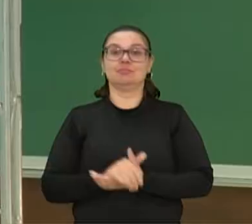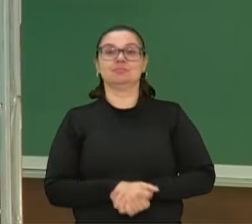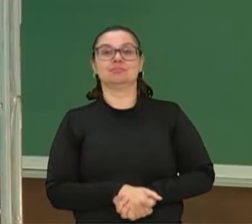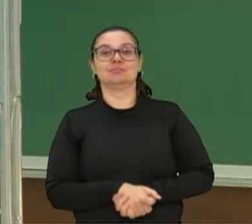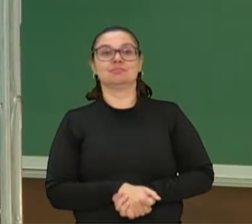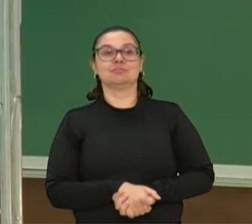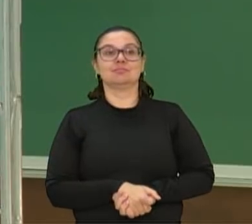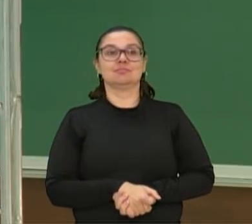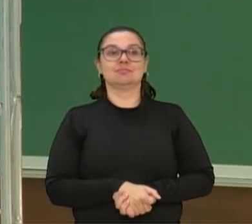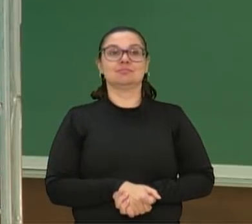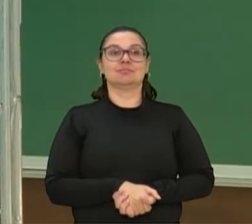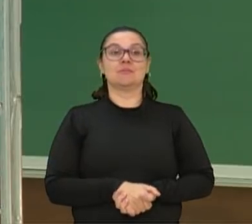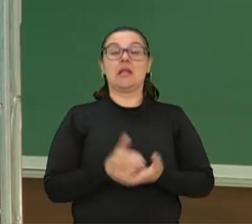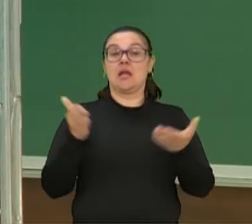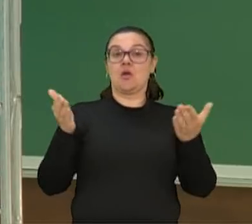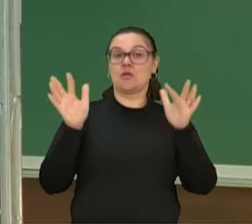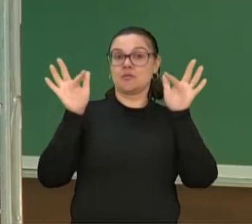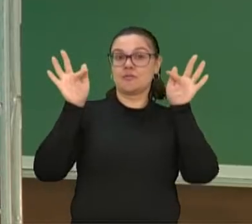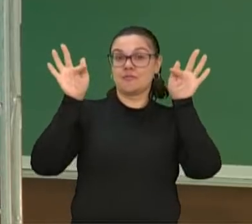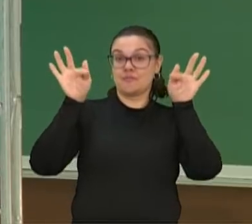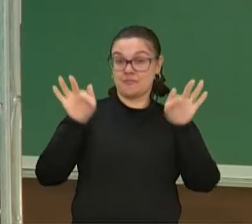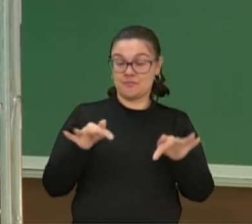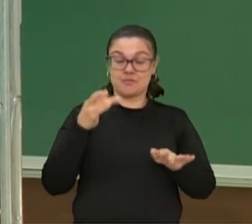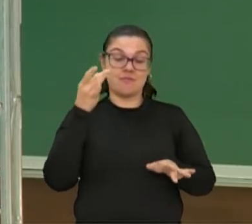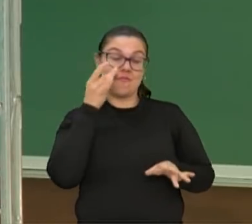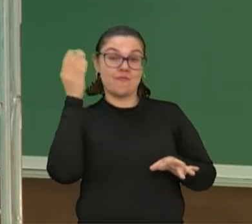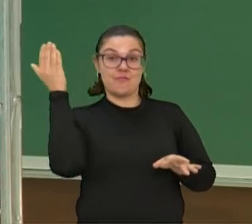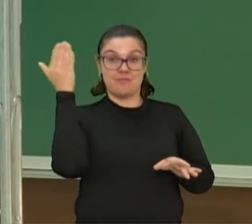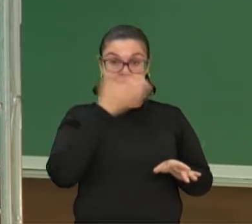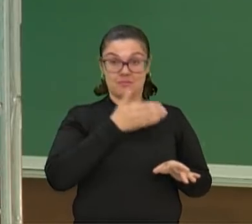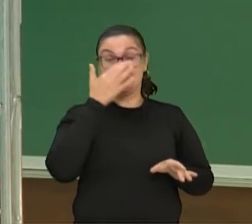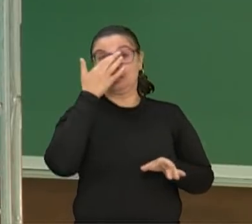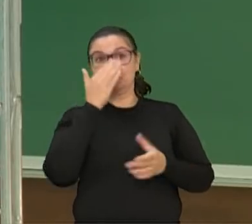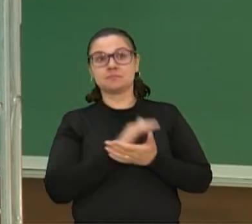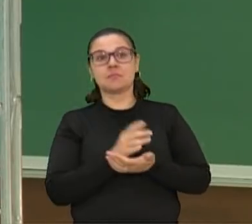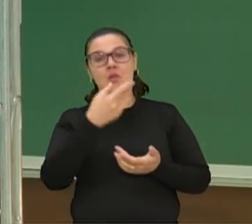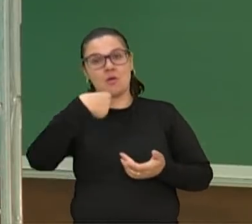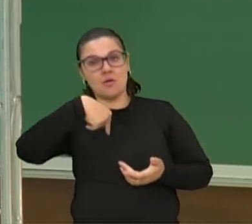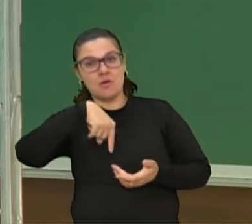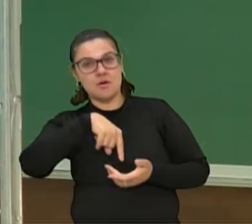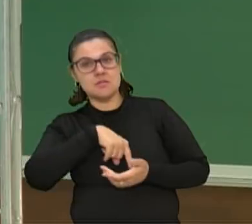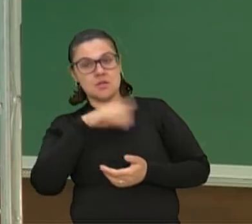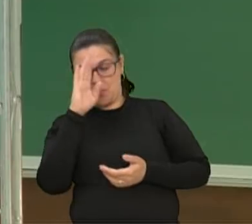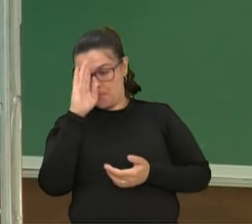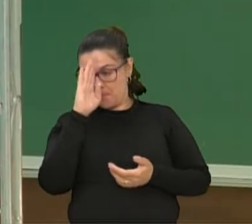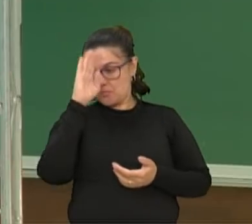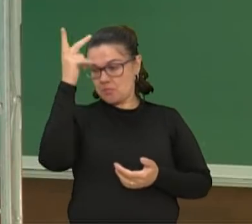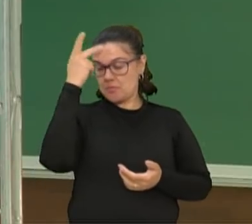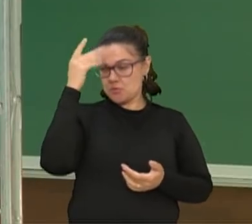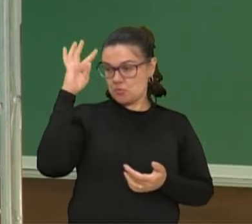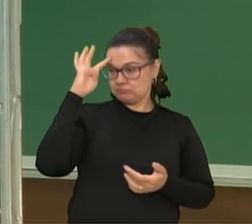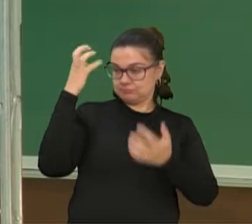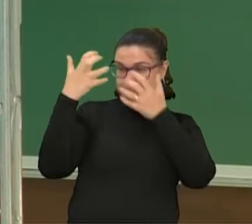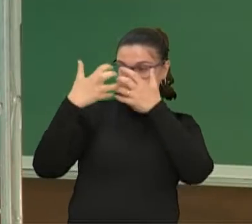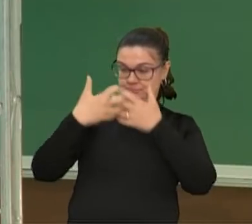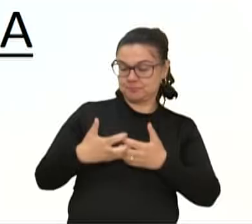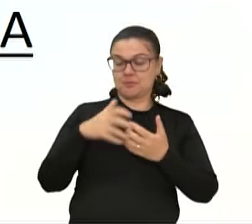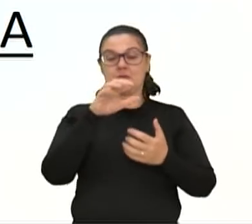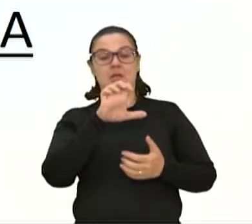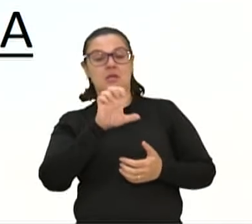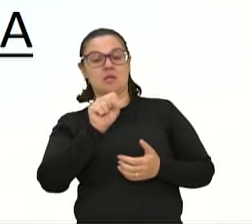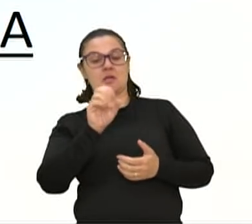Deus. E aqui nós temos uma conclusão. Vimos os principais pensadores da